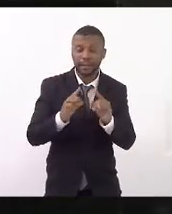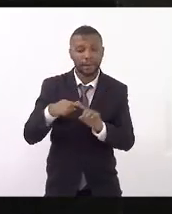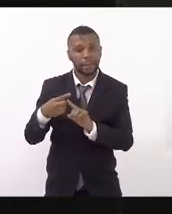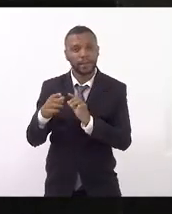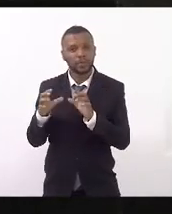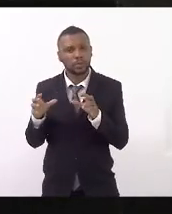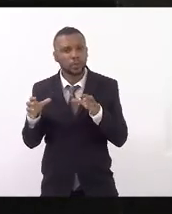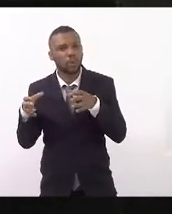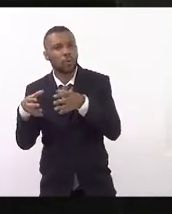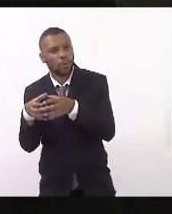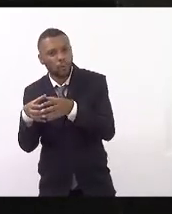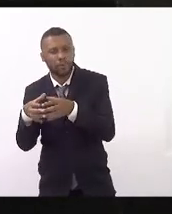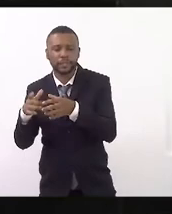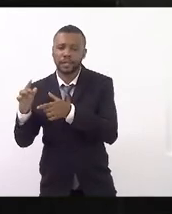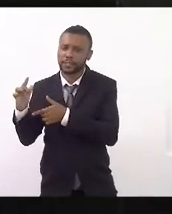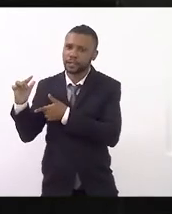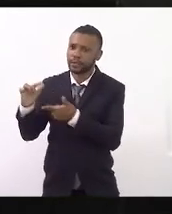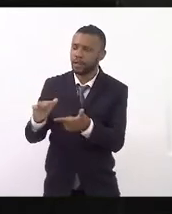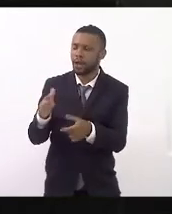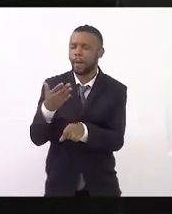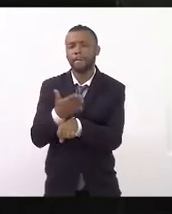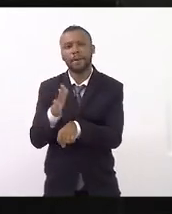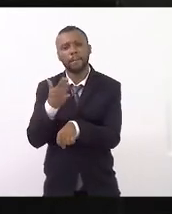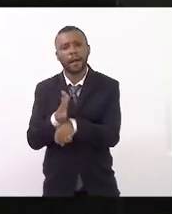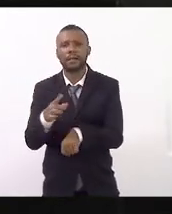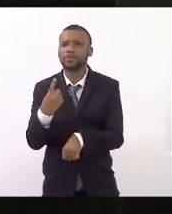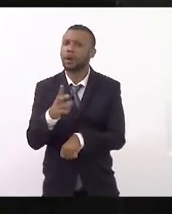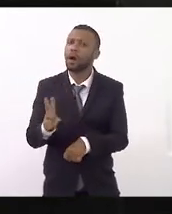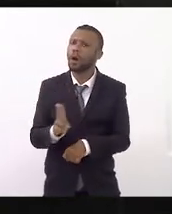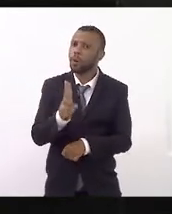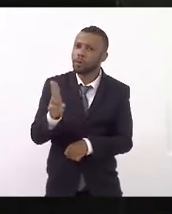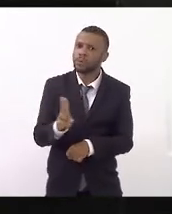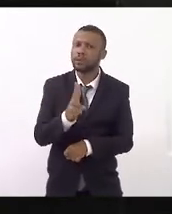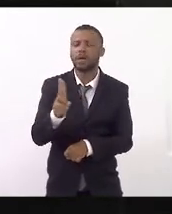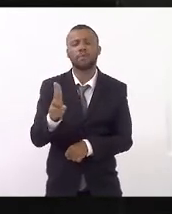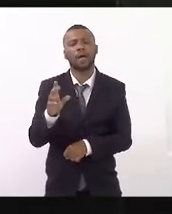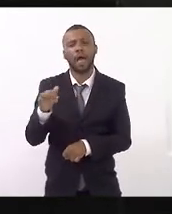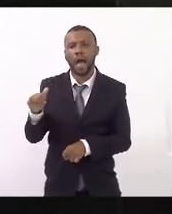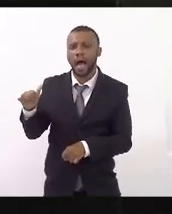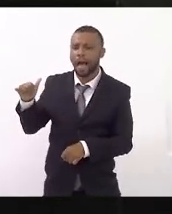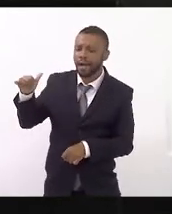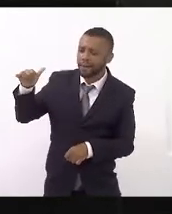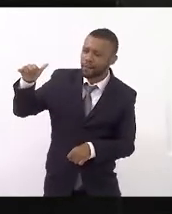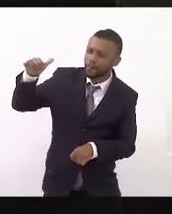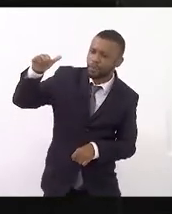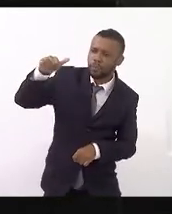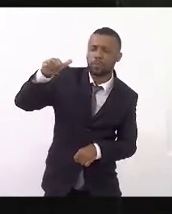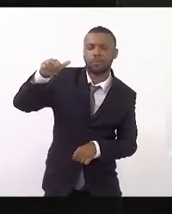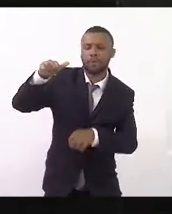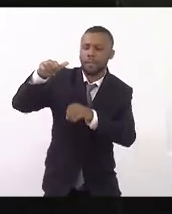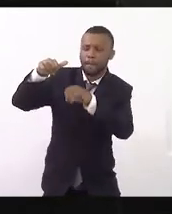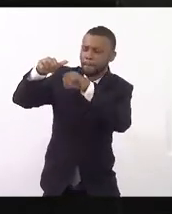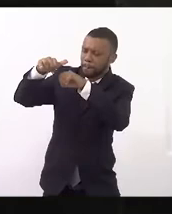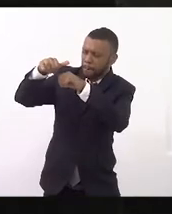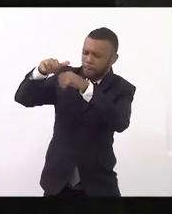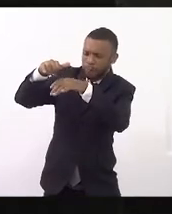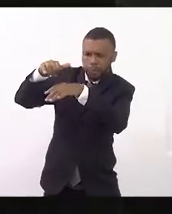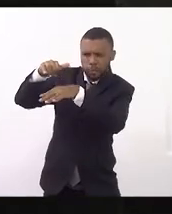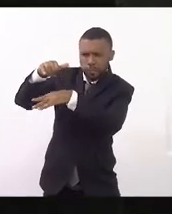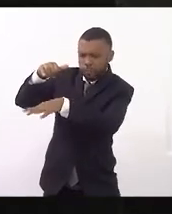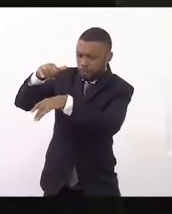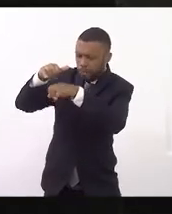tradicionais. É uma prática que utiliza, muitas vezes, aviões que pulverizam uma área inteira